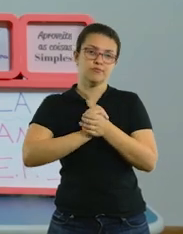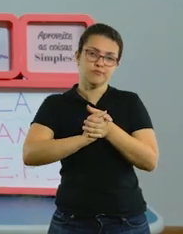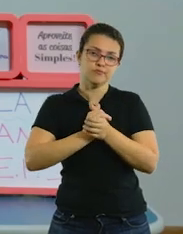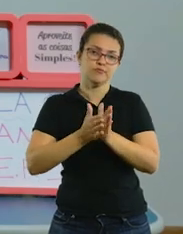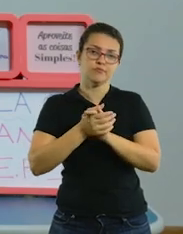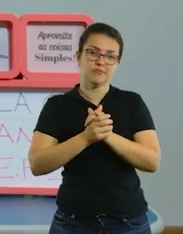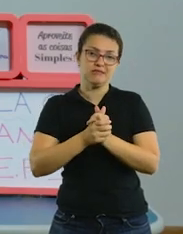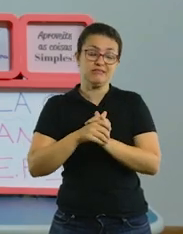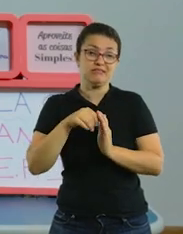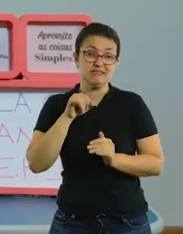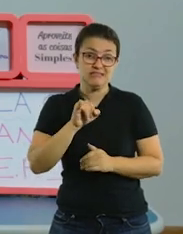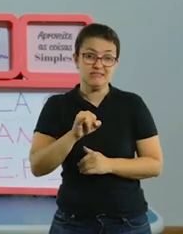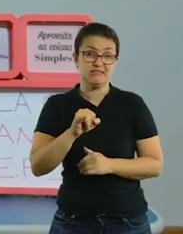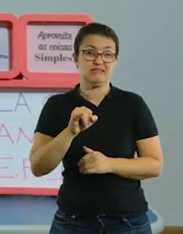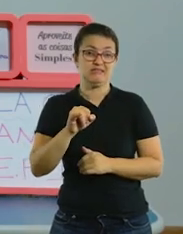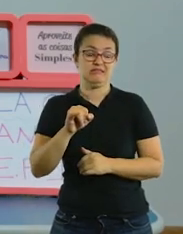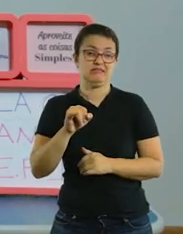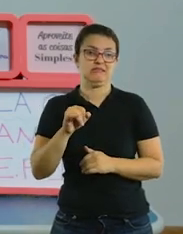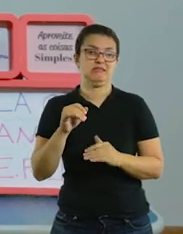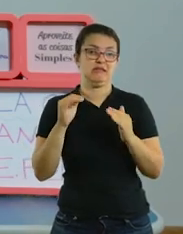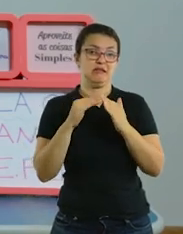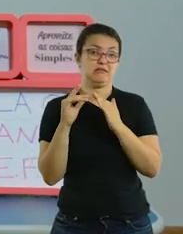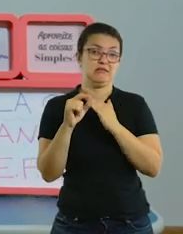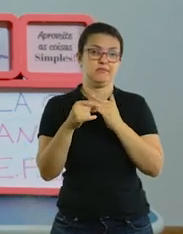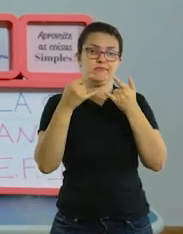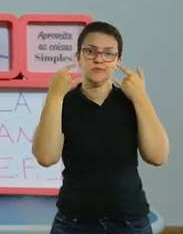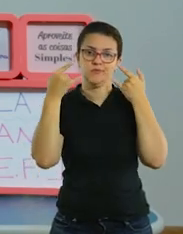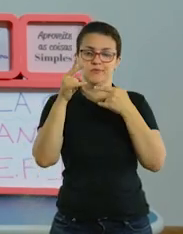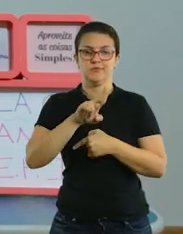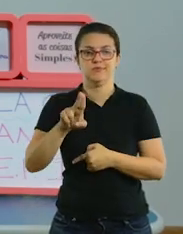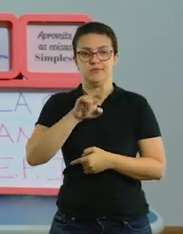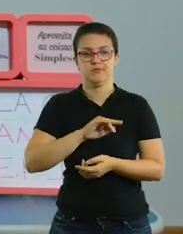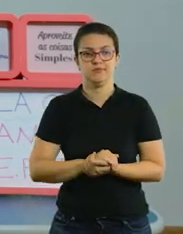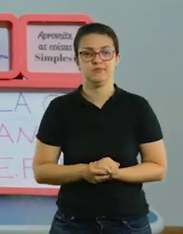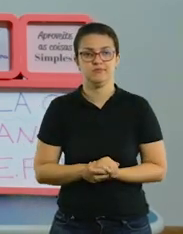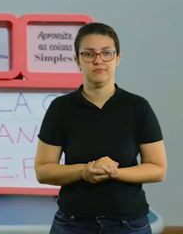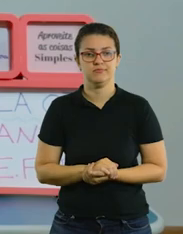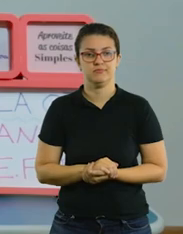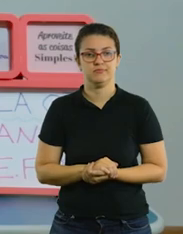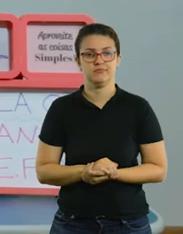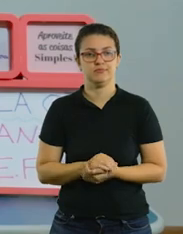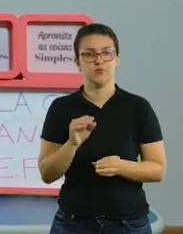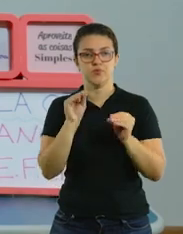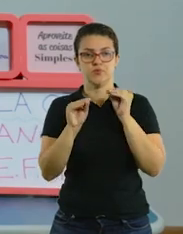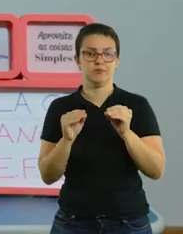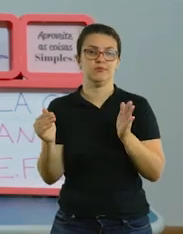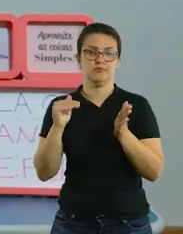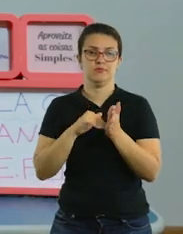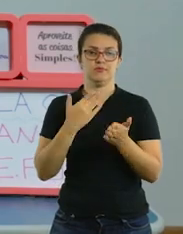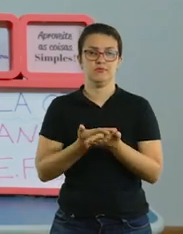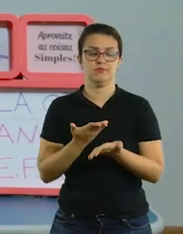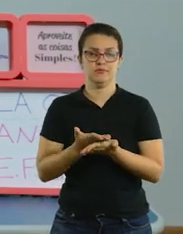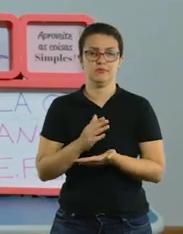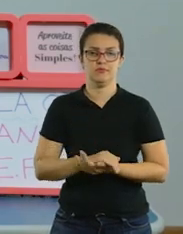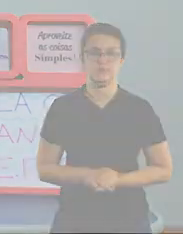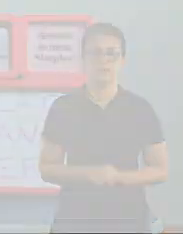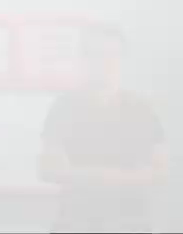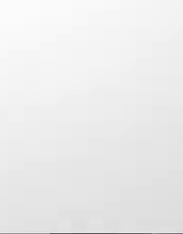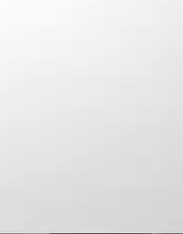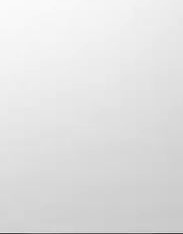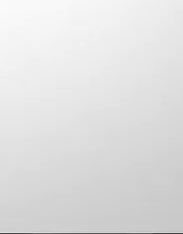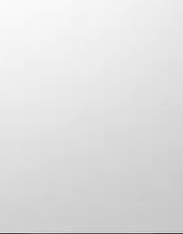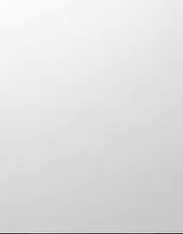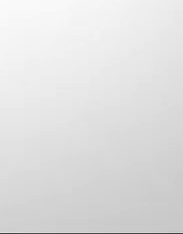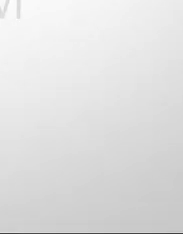lave bem as mãos e caso precise sair para a rua, use máscara, tá bom? Um grande beijo e até mais!